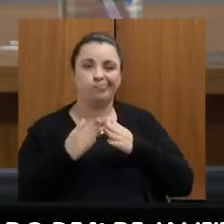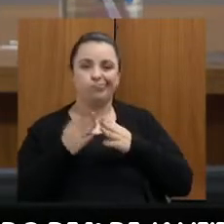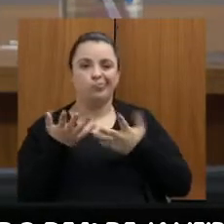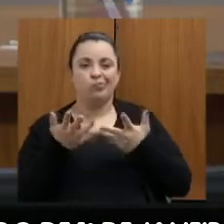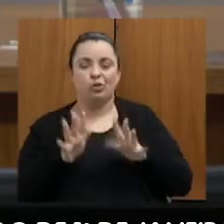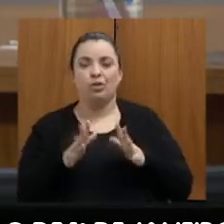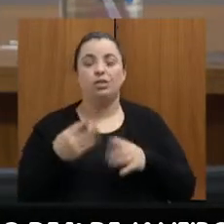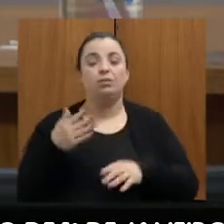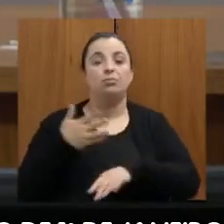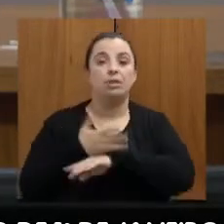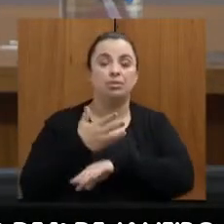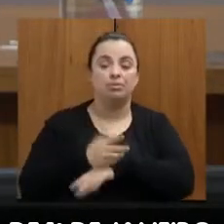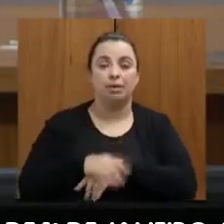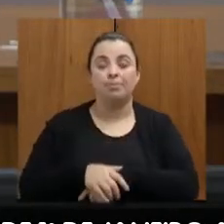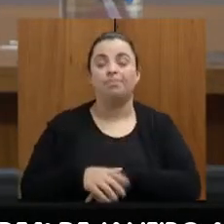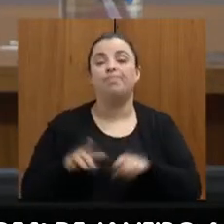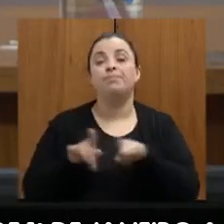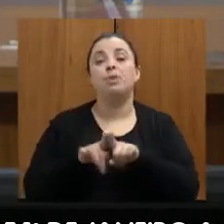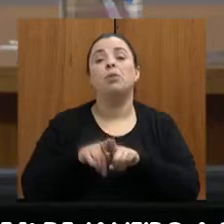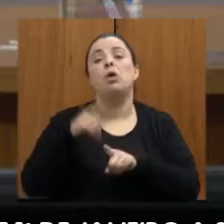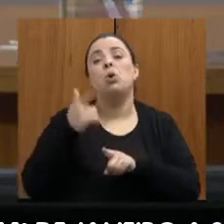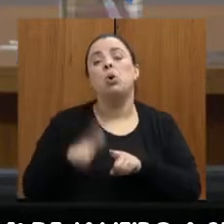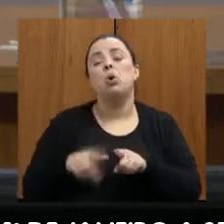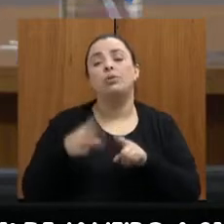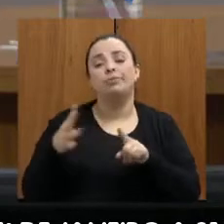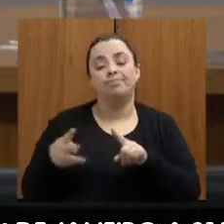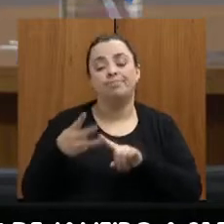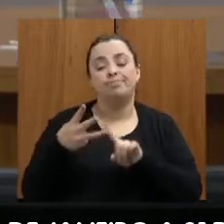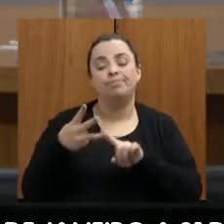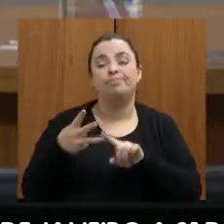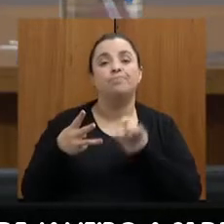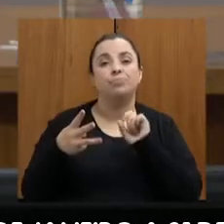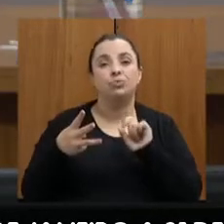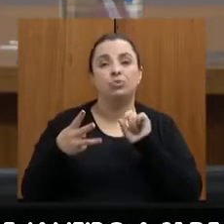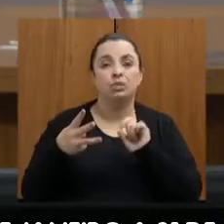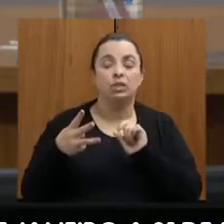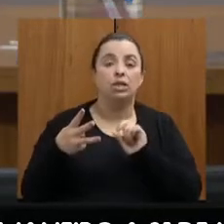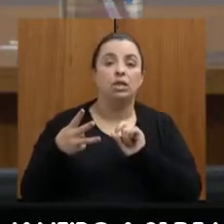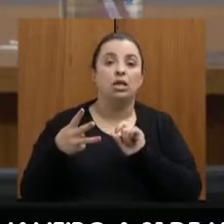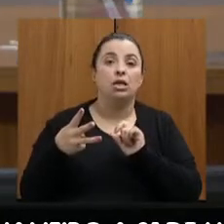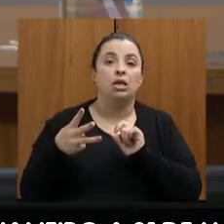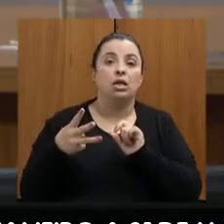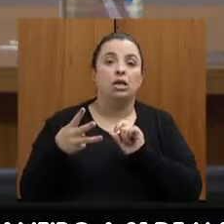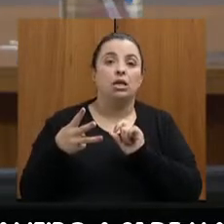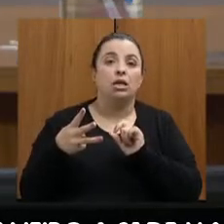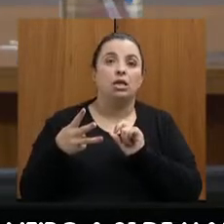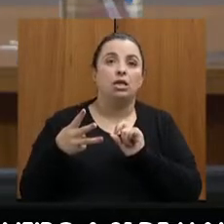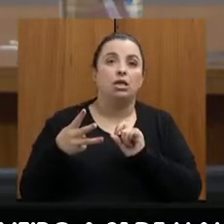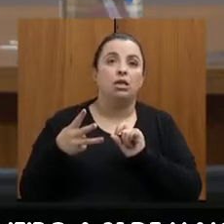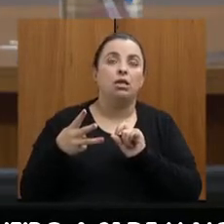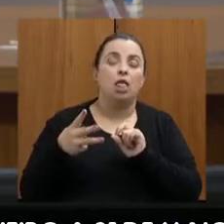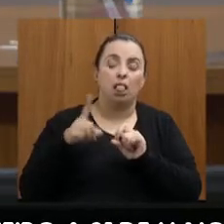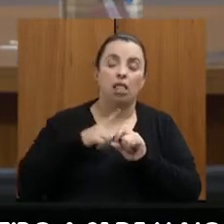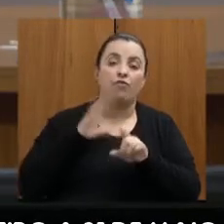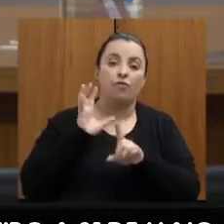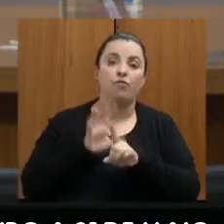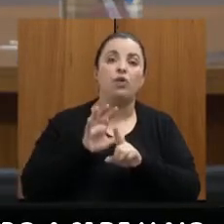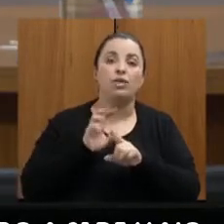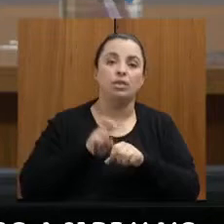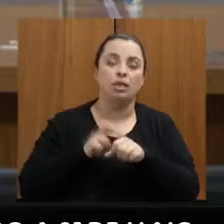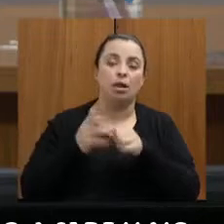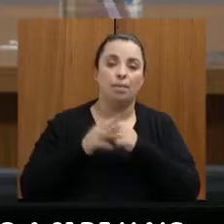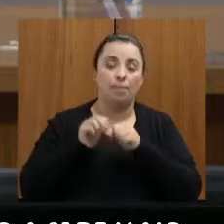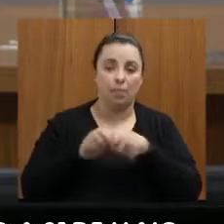é uma questão circunstancial que no primeiro semestre no no ano passado também impactado pela pandemia o